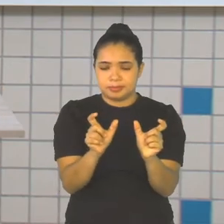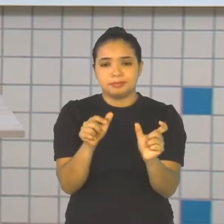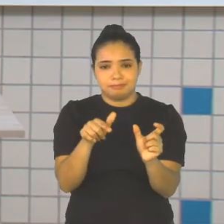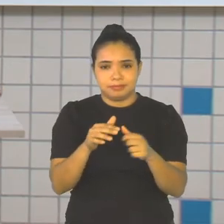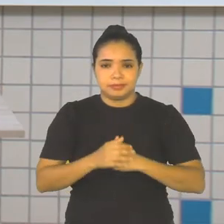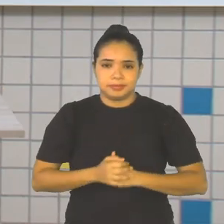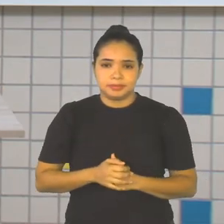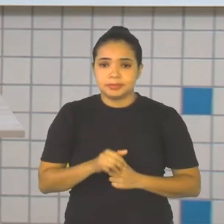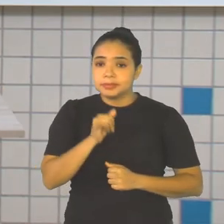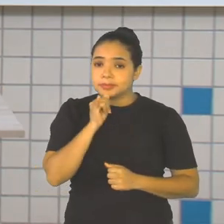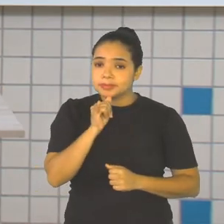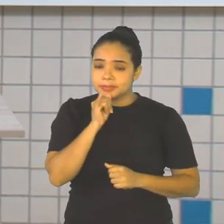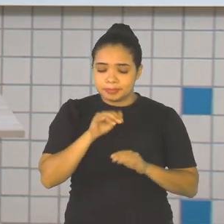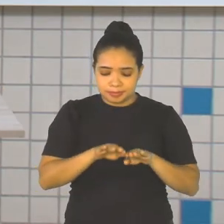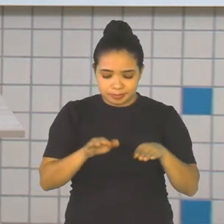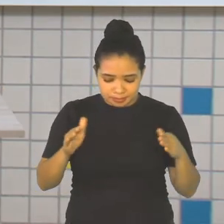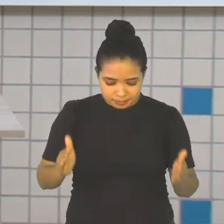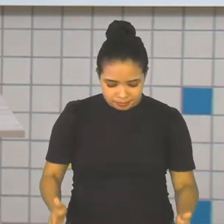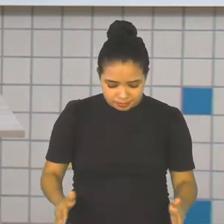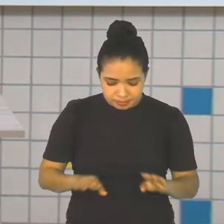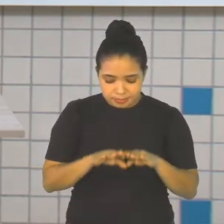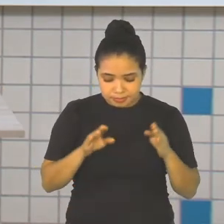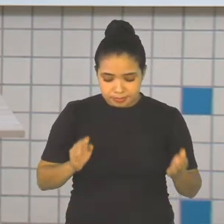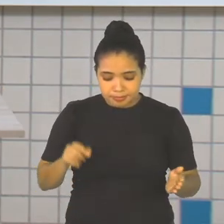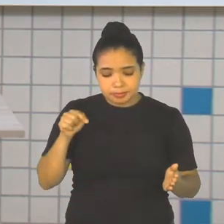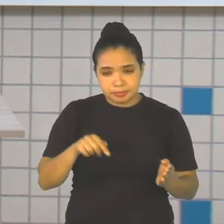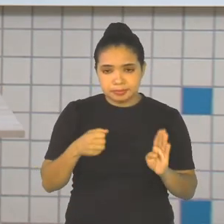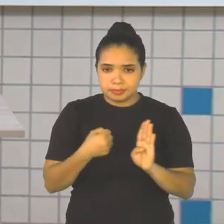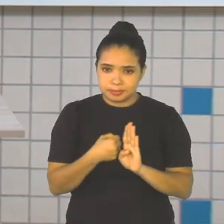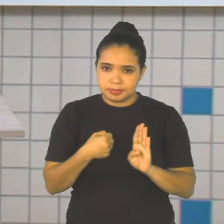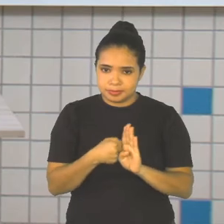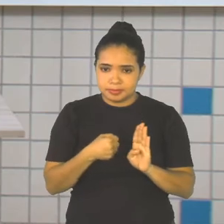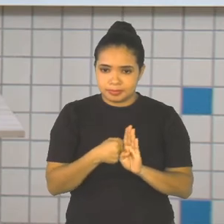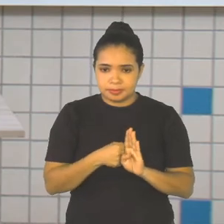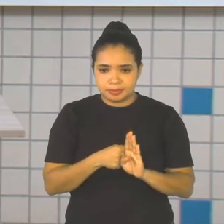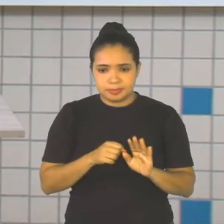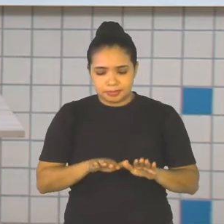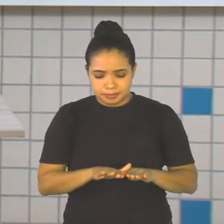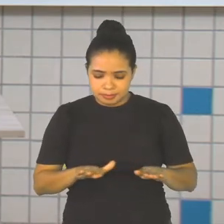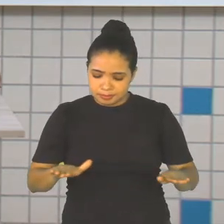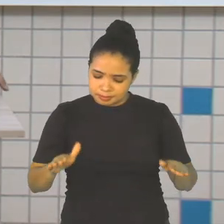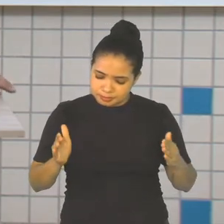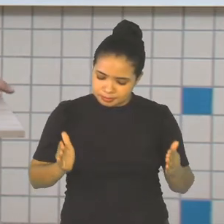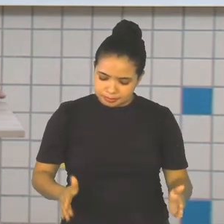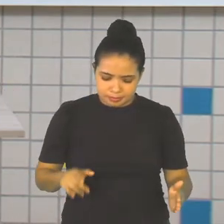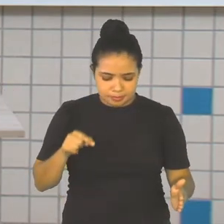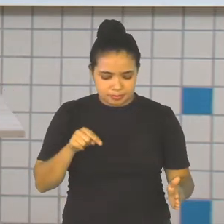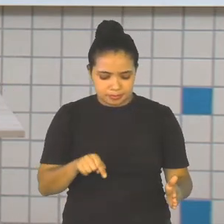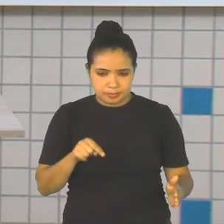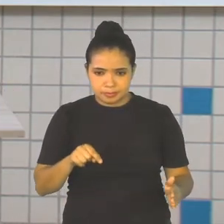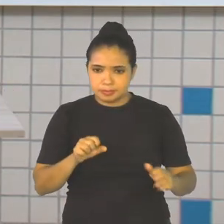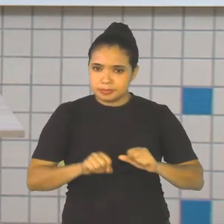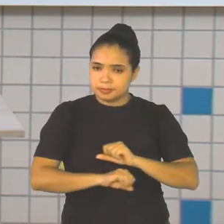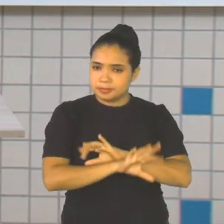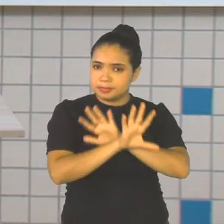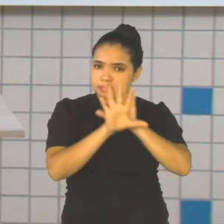é substantivo, ok? Se eu digo, esta mesa é